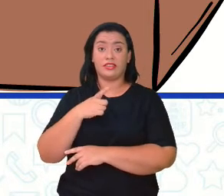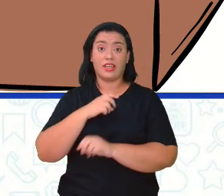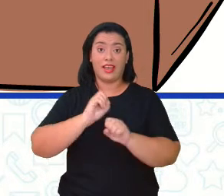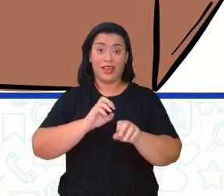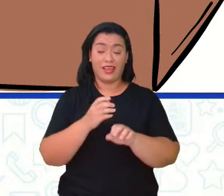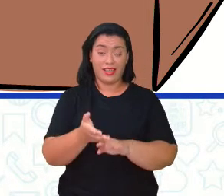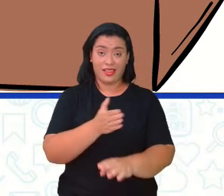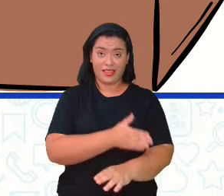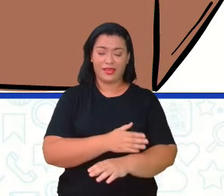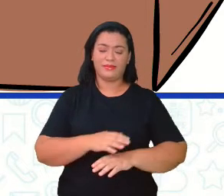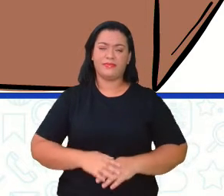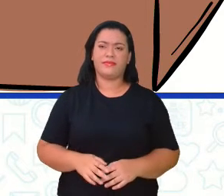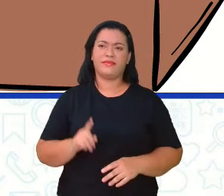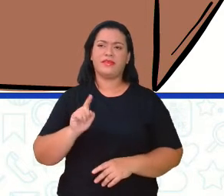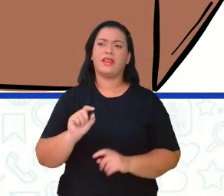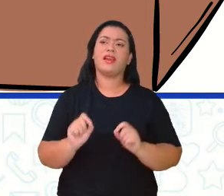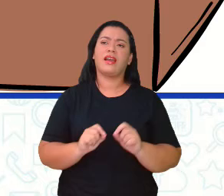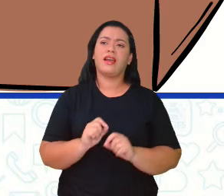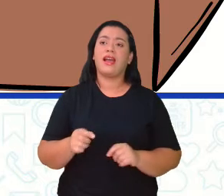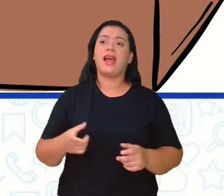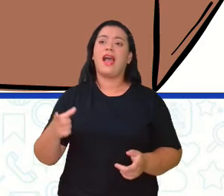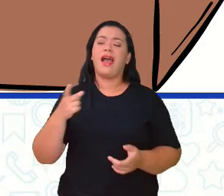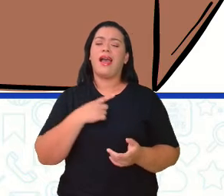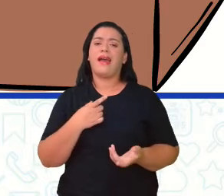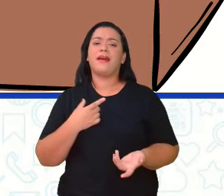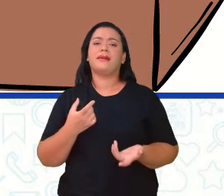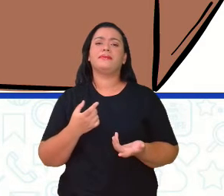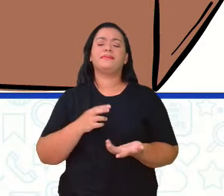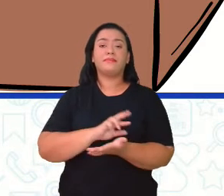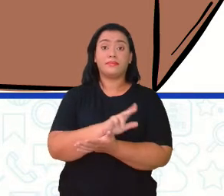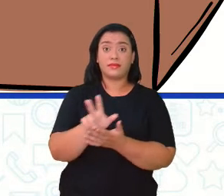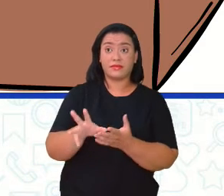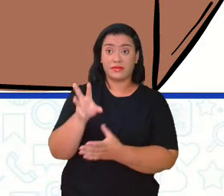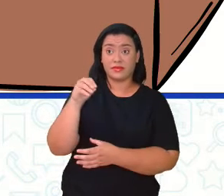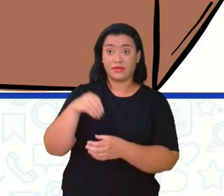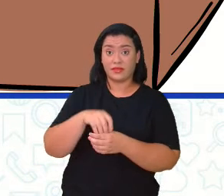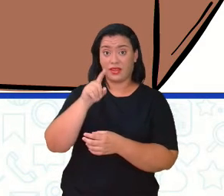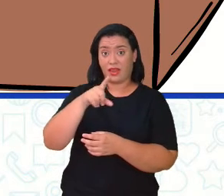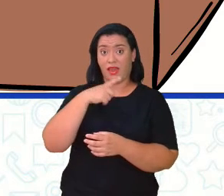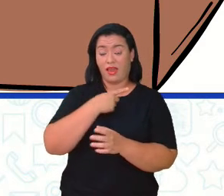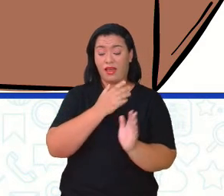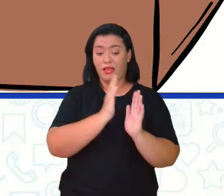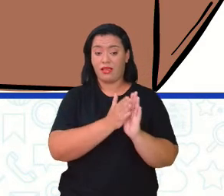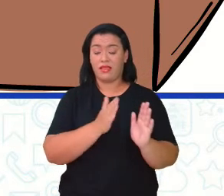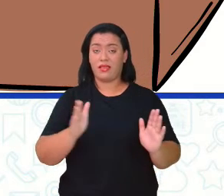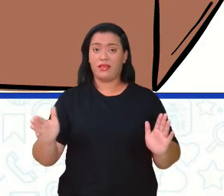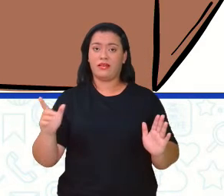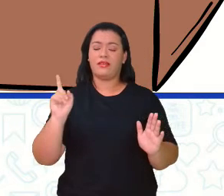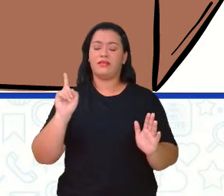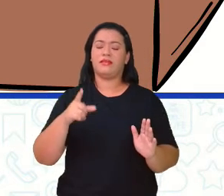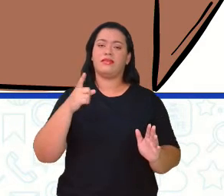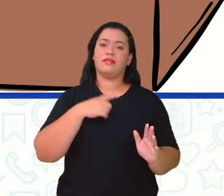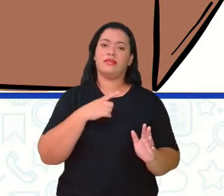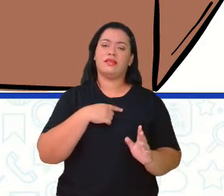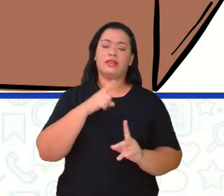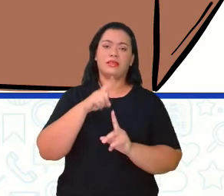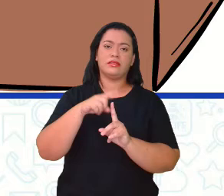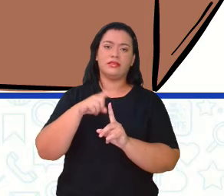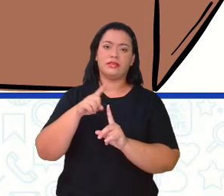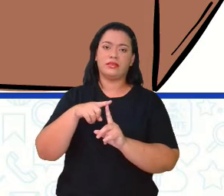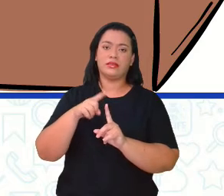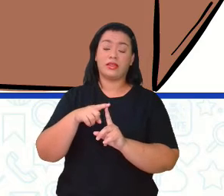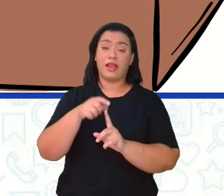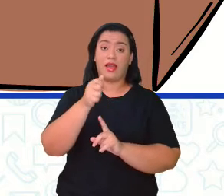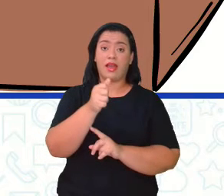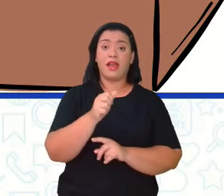é bem aí vasta, né? A gente tem dentro dessa classificação, dentro dessa modalidade, né, que é a